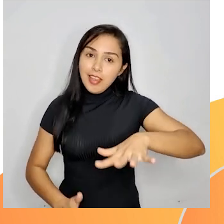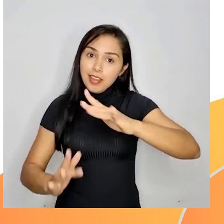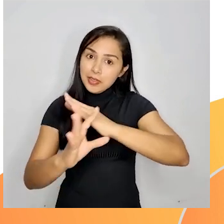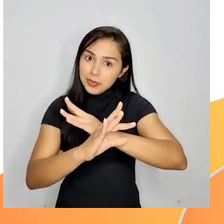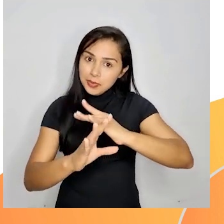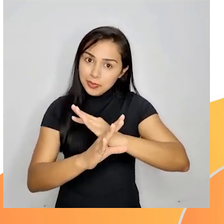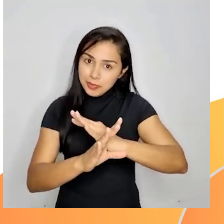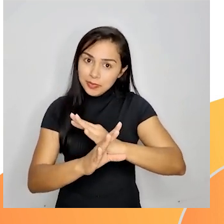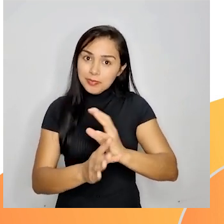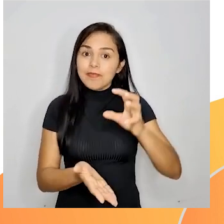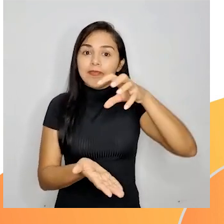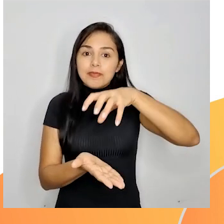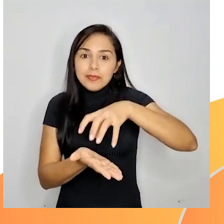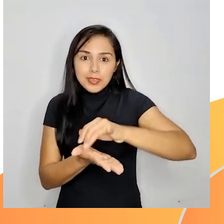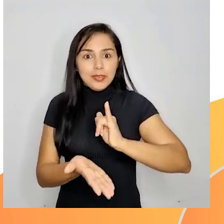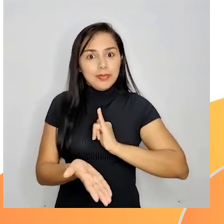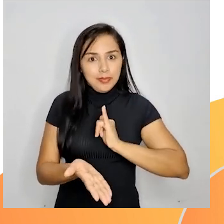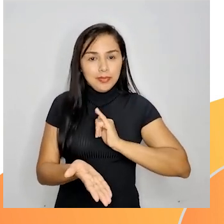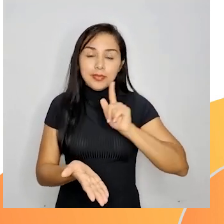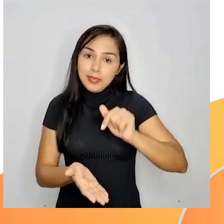zona urbana.